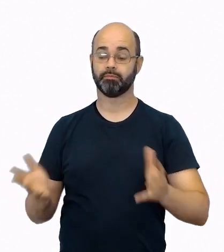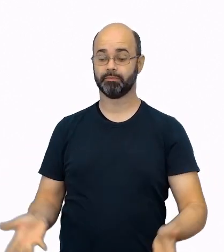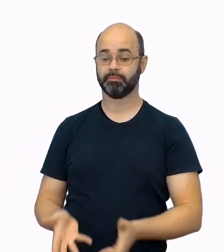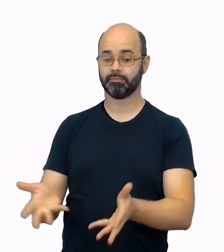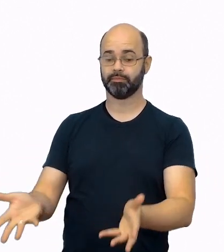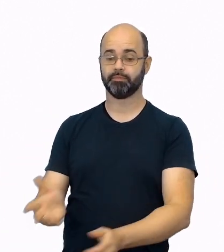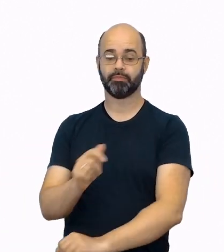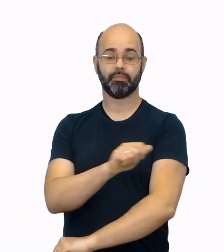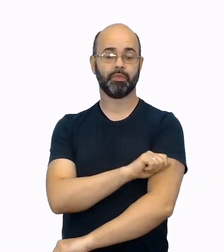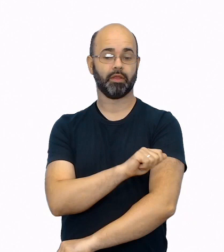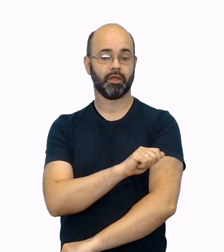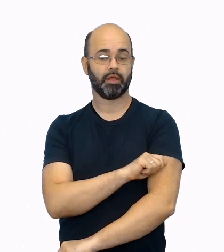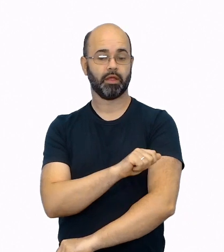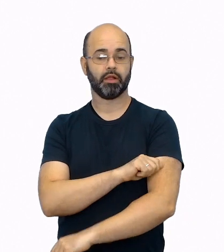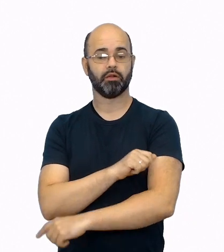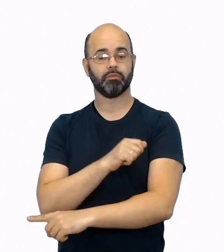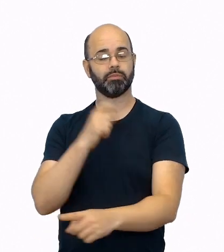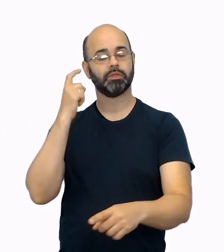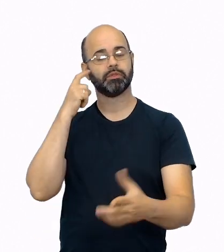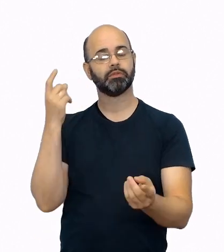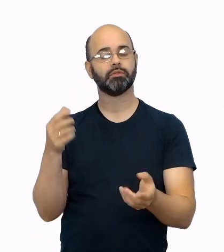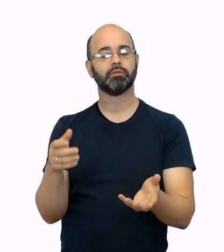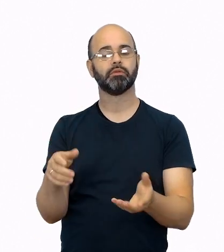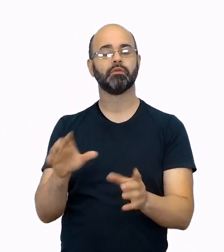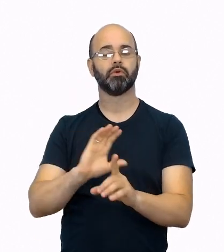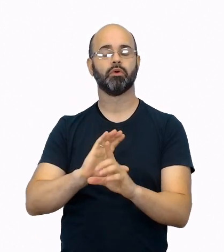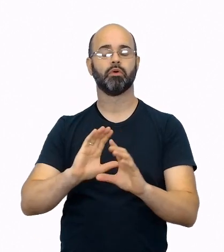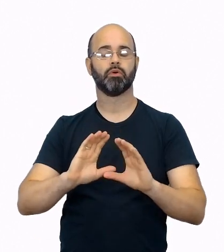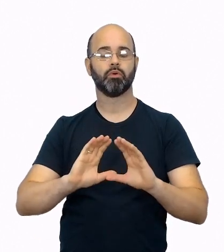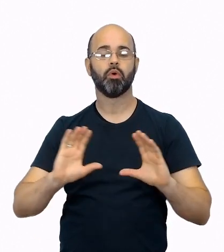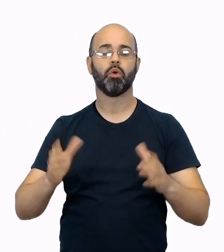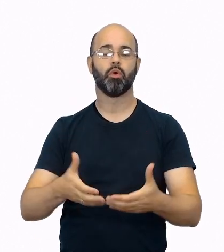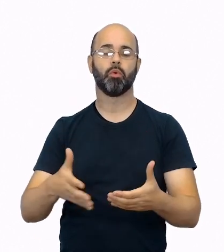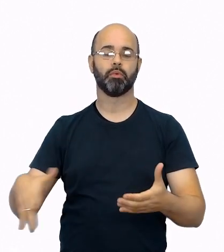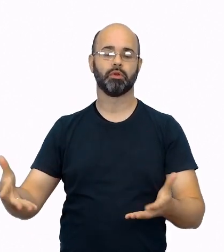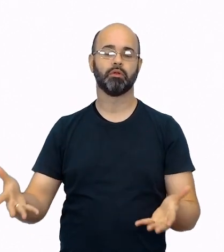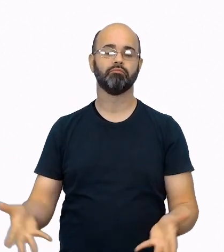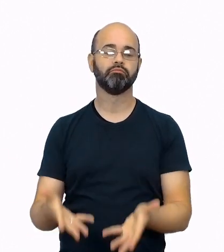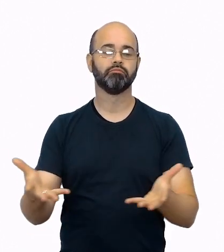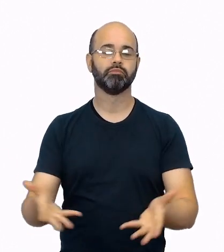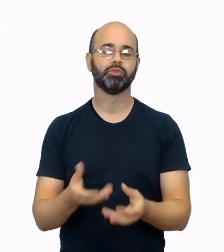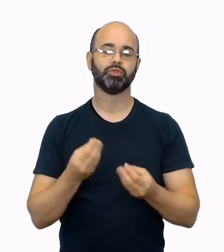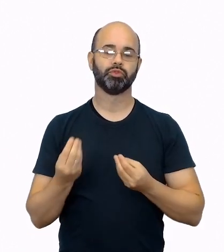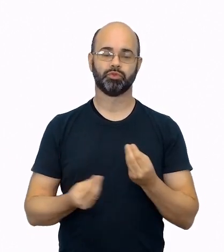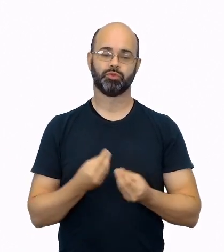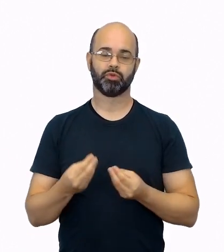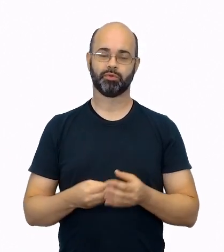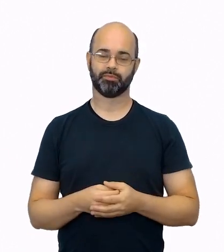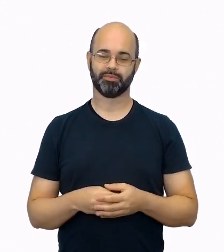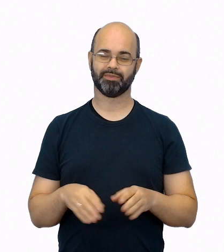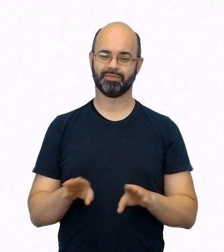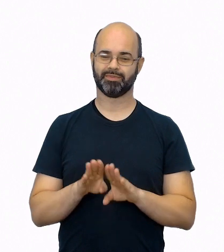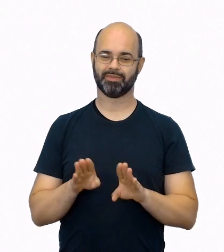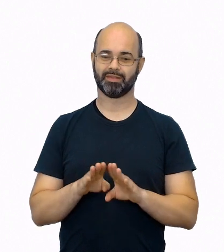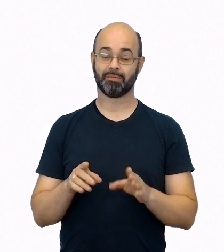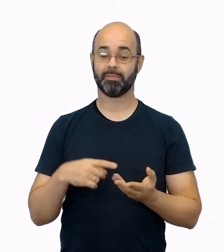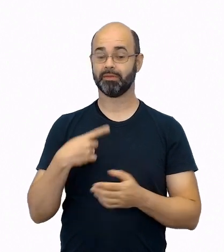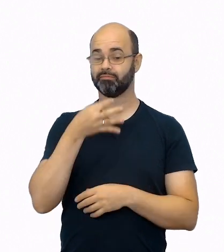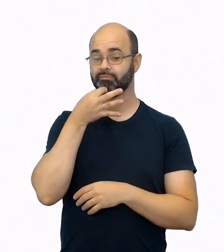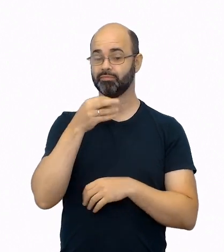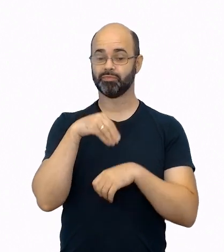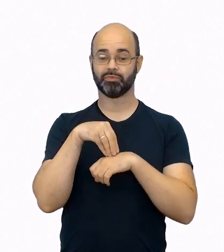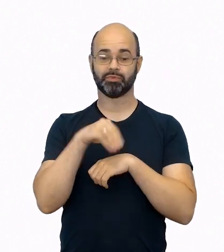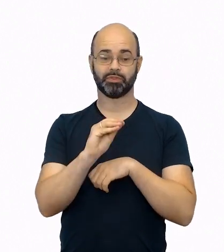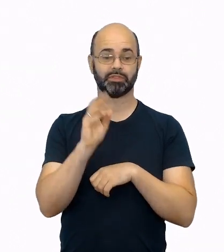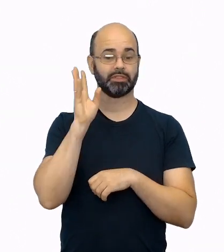estudantes a pensar em maneiras de mobilizar a comunidade. E para isso, né, também deixamos uma sugestão muito